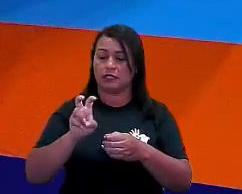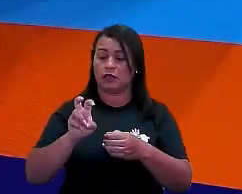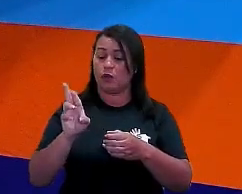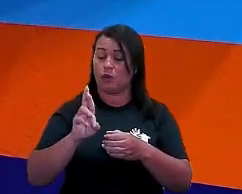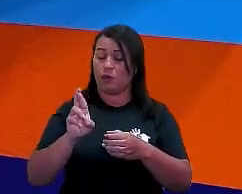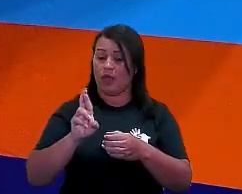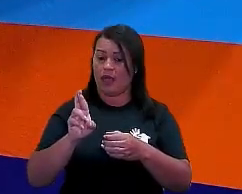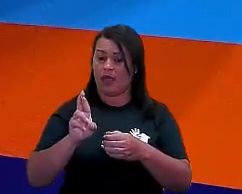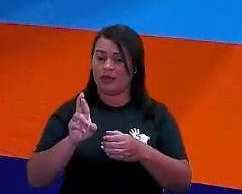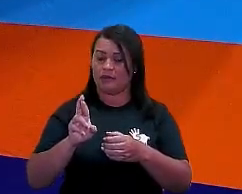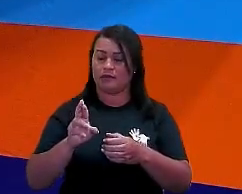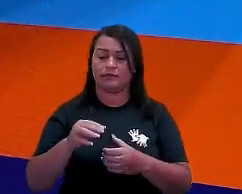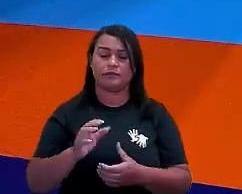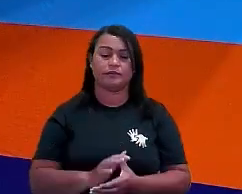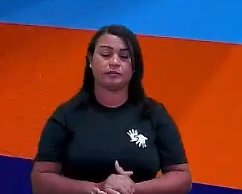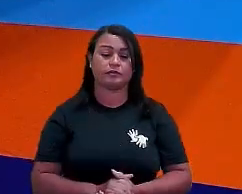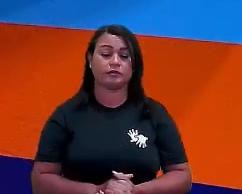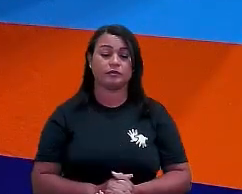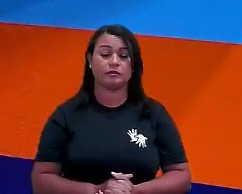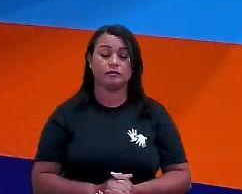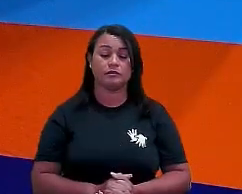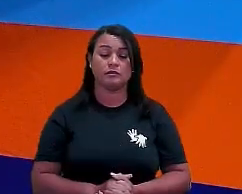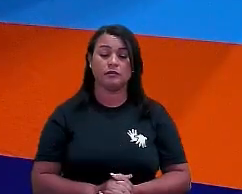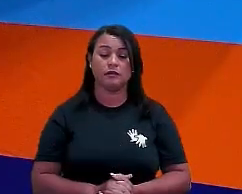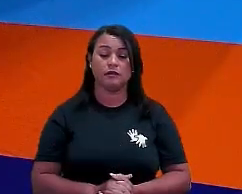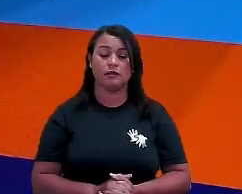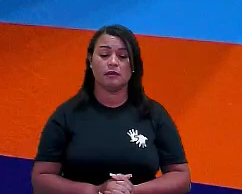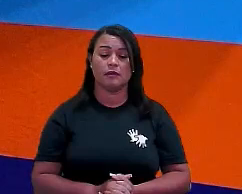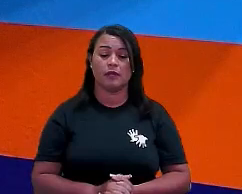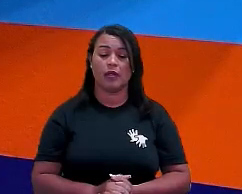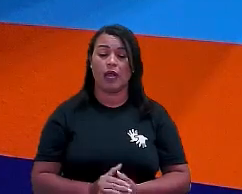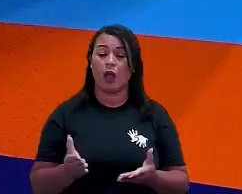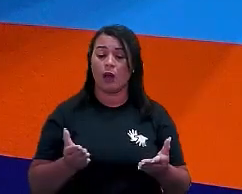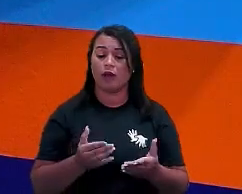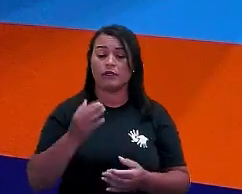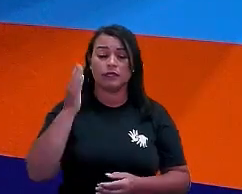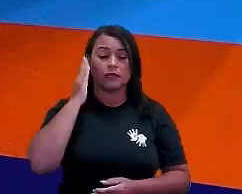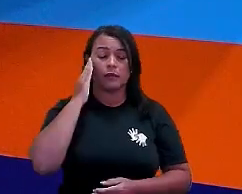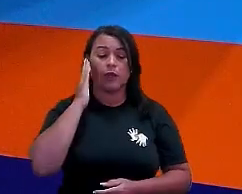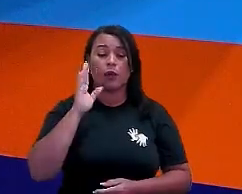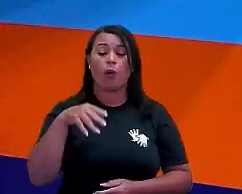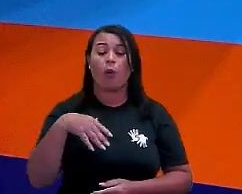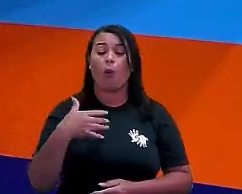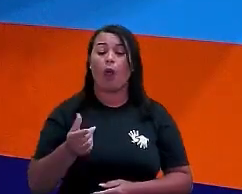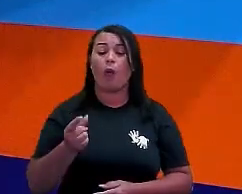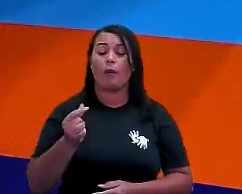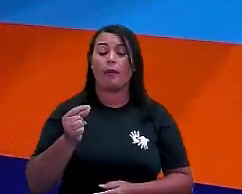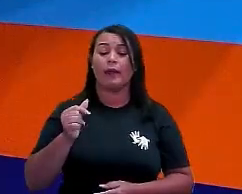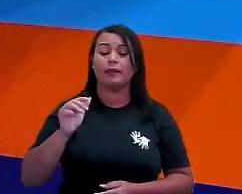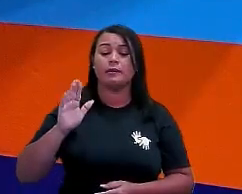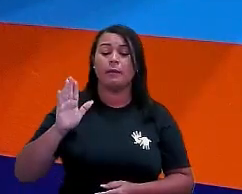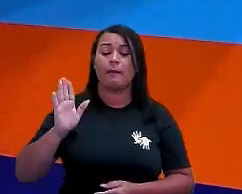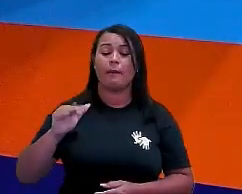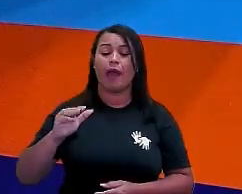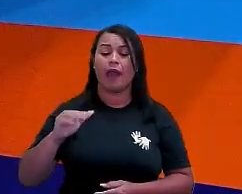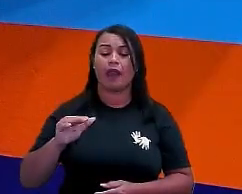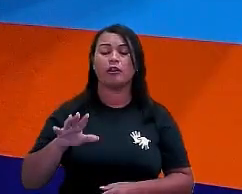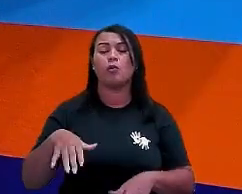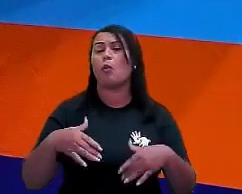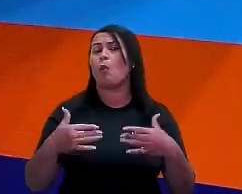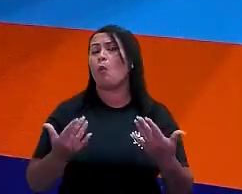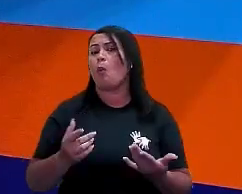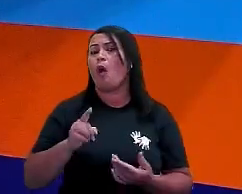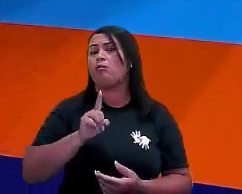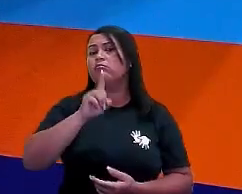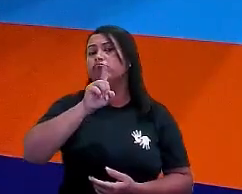gente vai ter aqui. Eu perguntei o mais caro, agora eu vou perguntar o mais barato. Qual é o